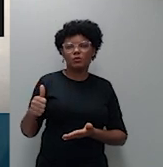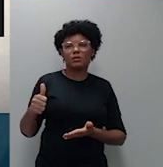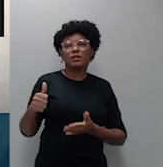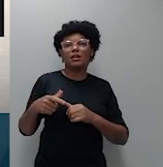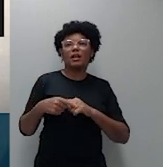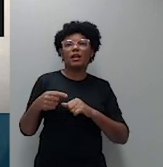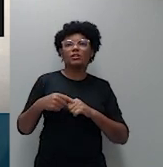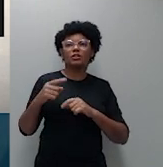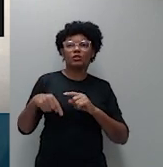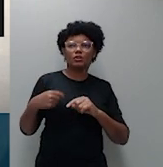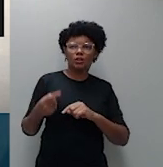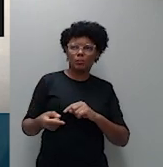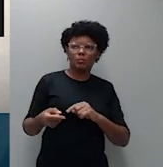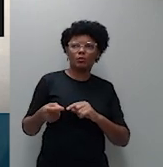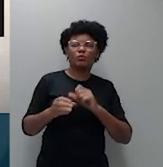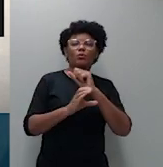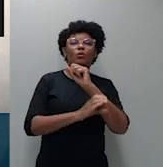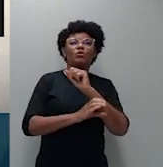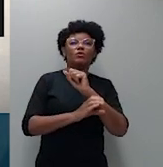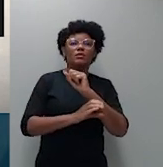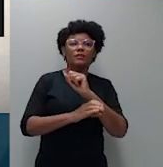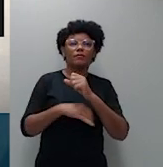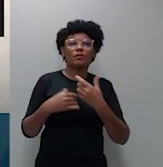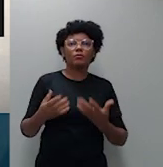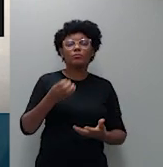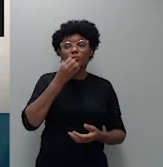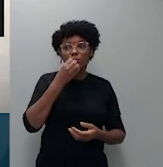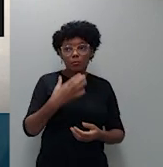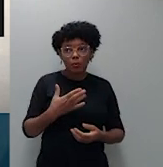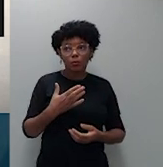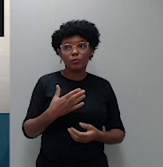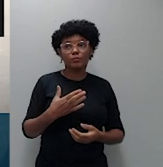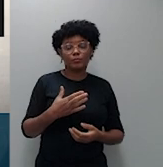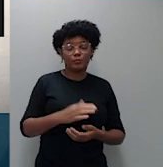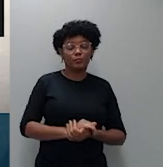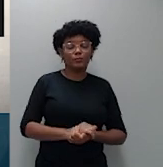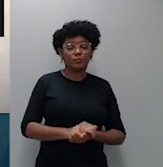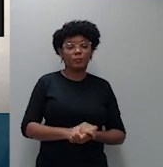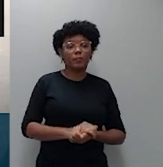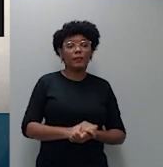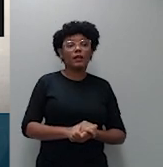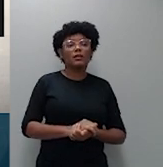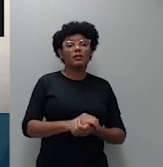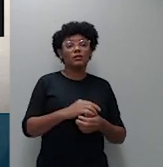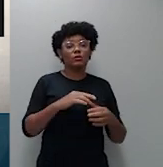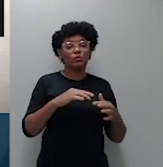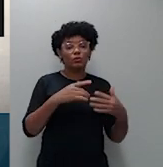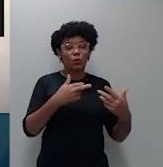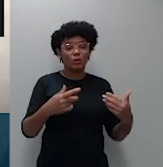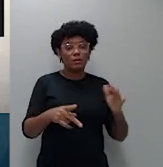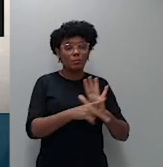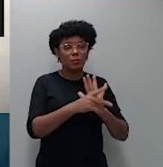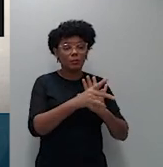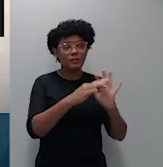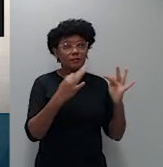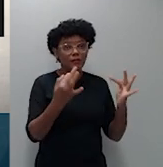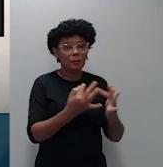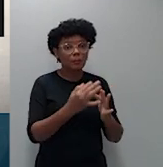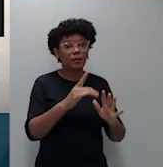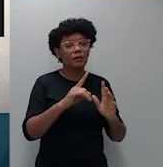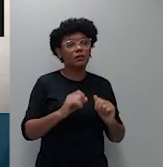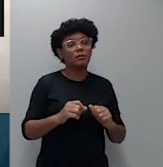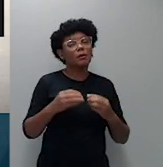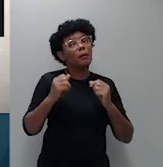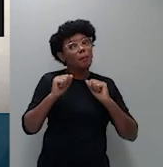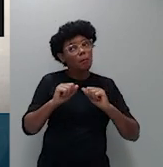do Código Civil benefício da impenhorabilidade bem de família pode ser concedida ainda que embora eu tenha sido adquirido